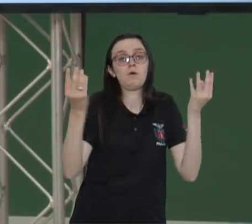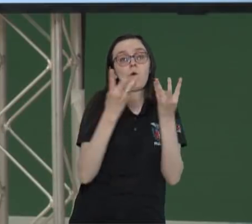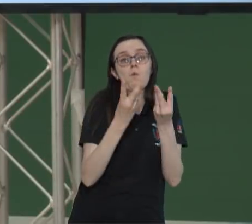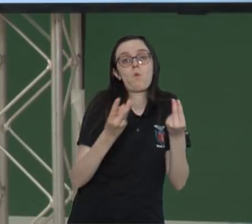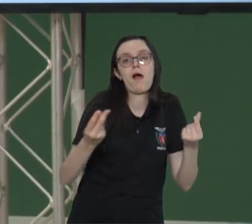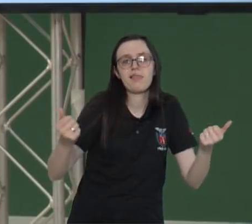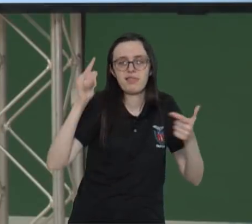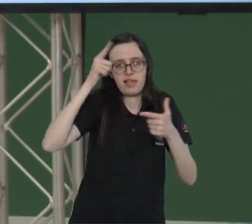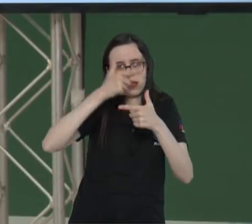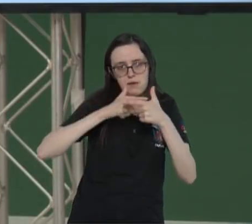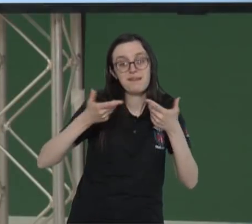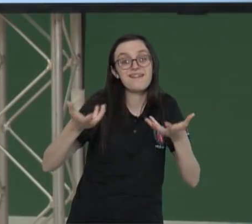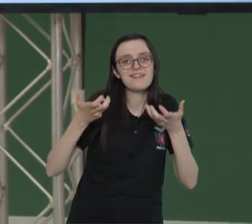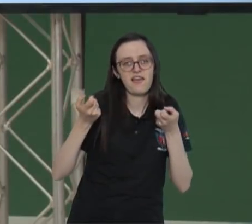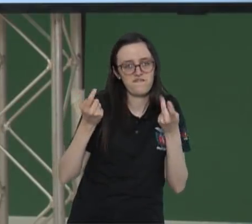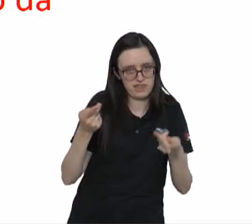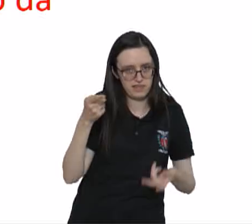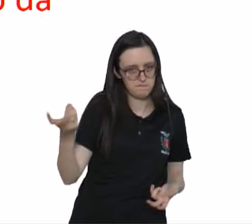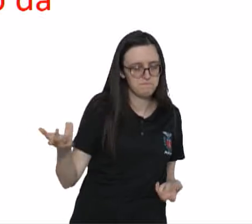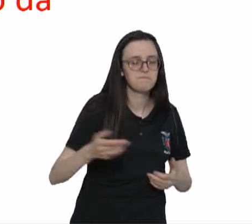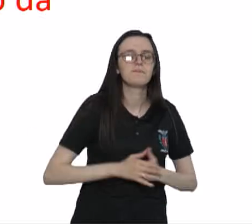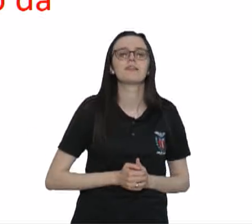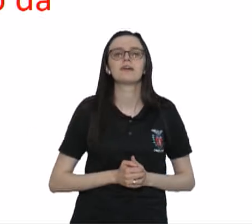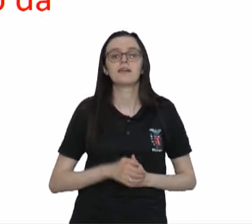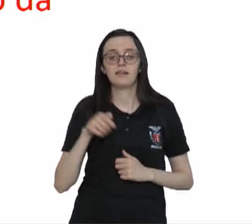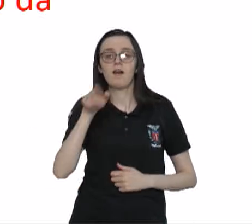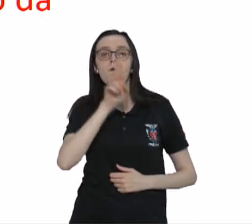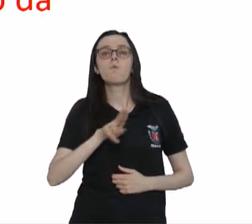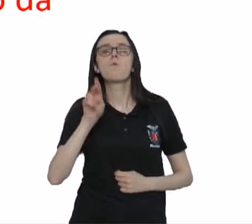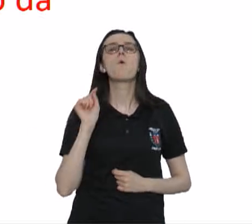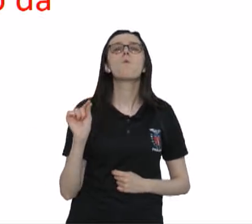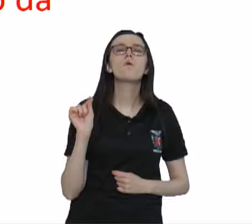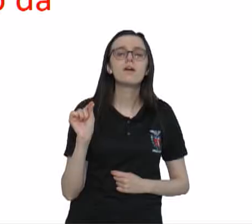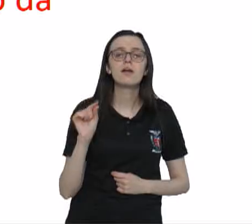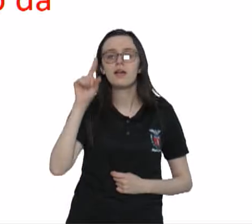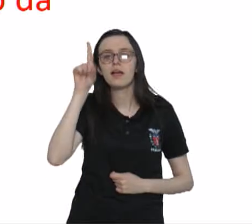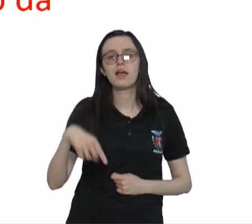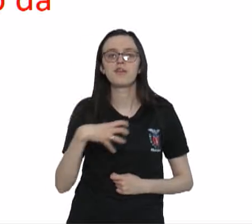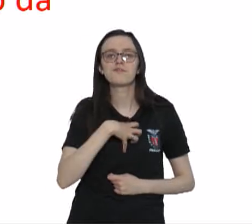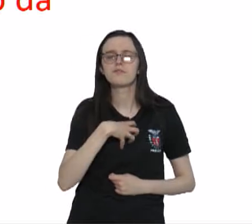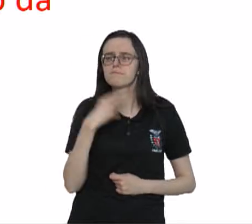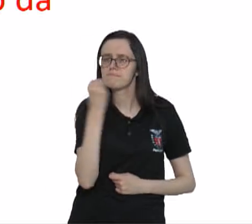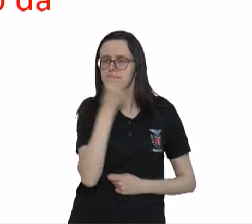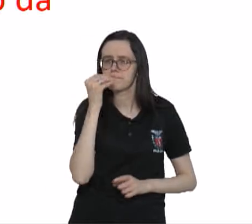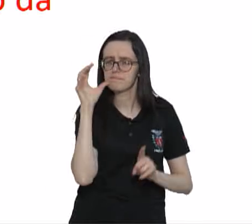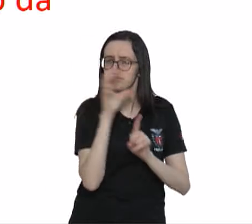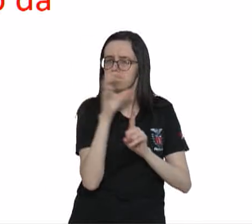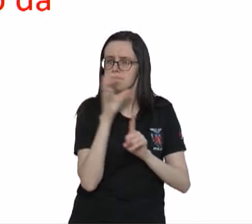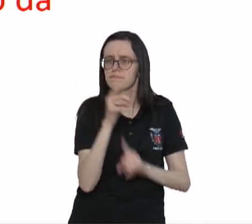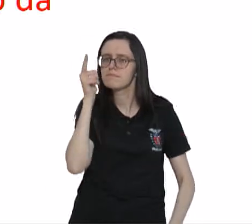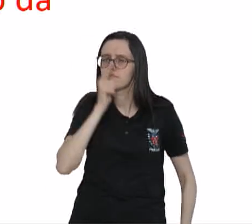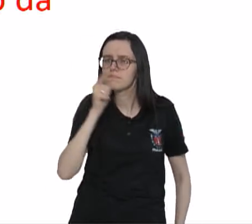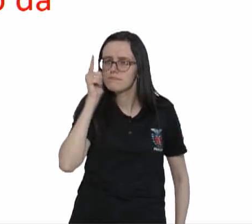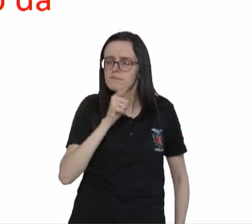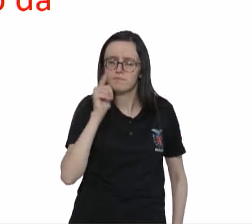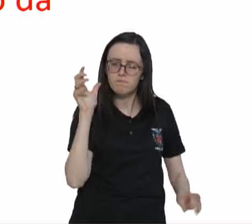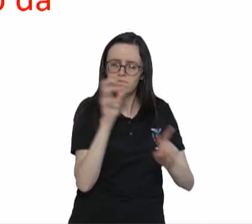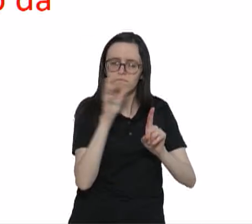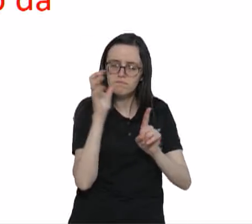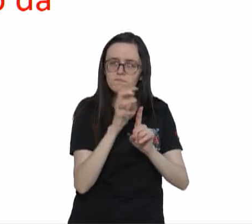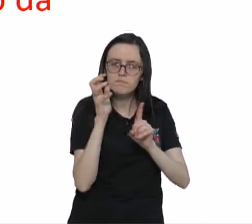para a caminhonete que ele quer vender. Então, veja, ele usa o quê? A linguagem persuasiva, né? Uma linguagem de